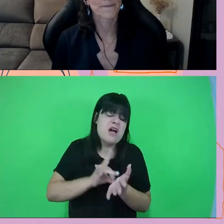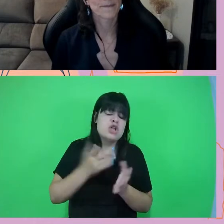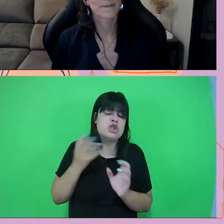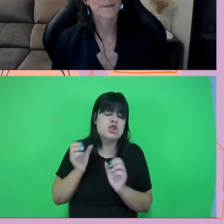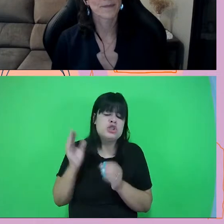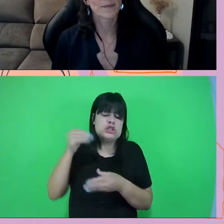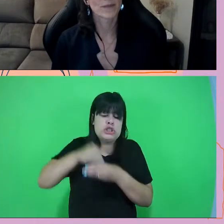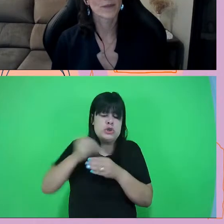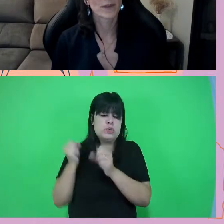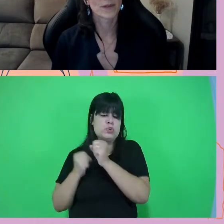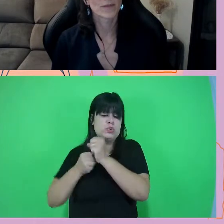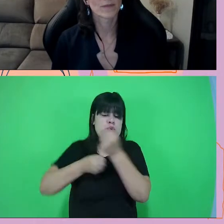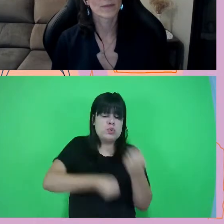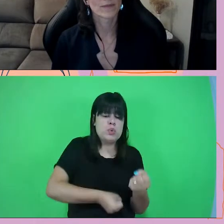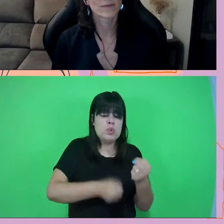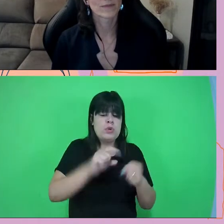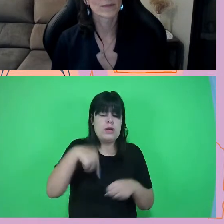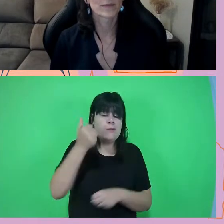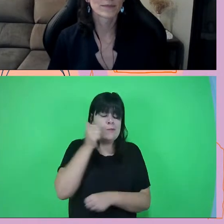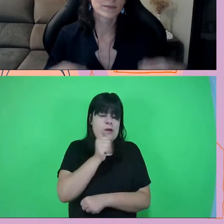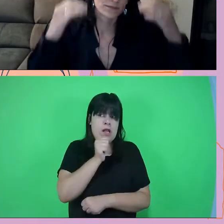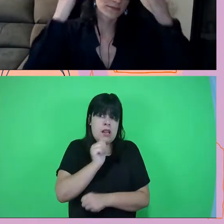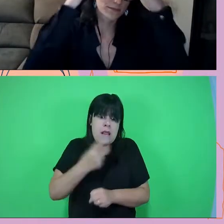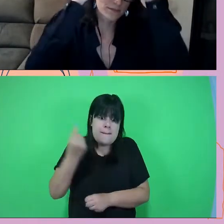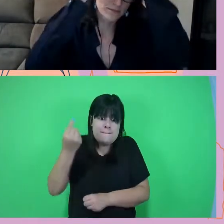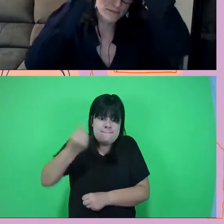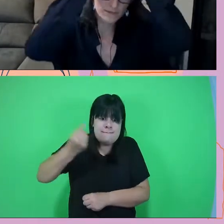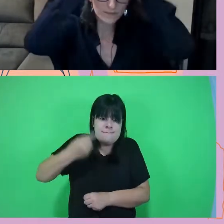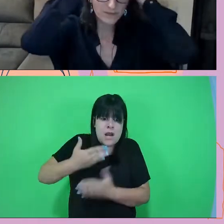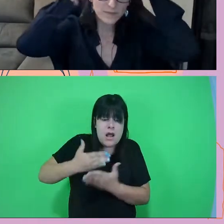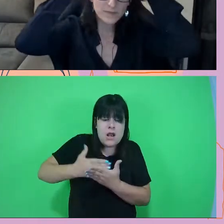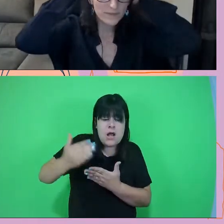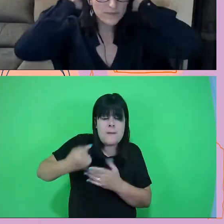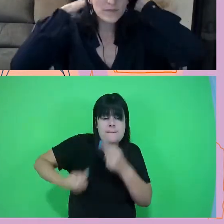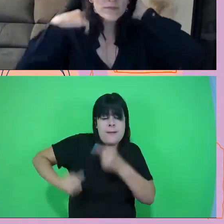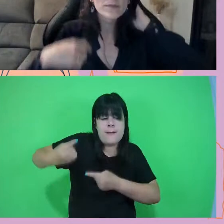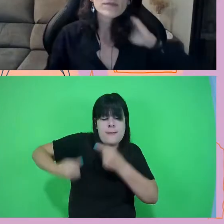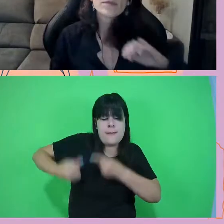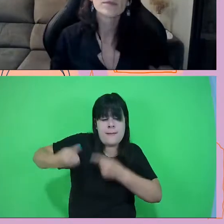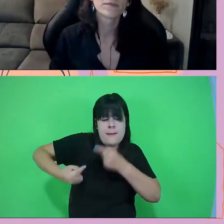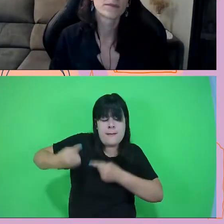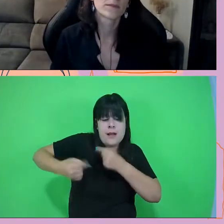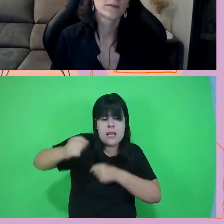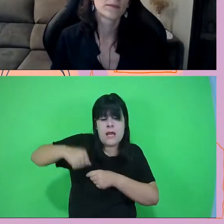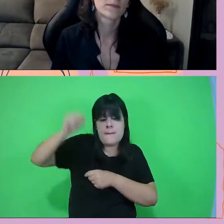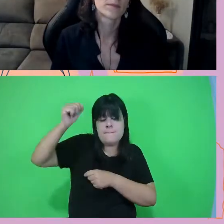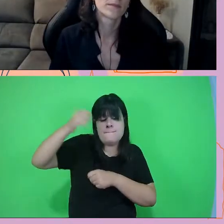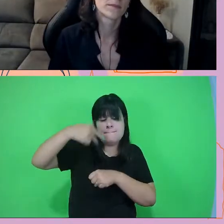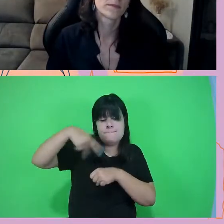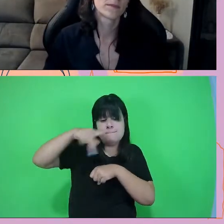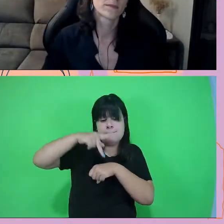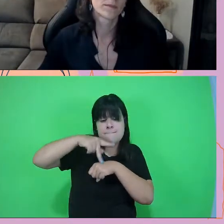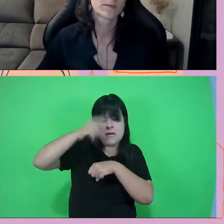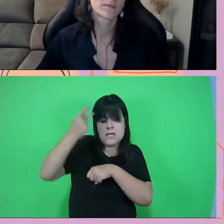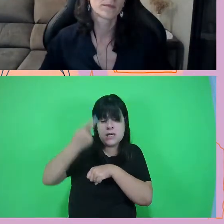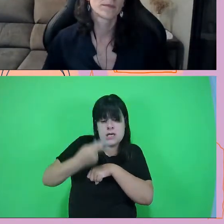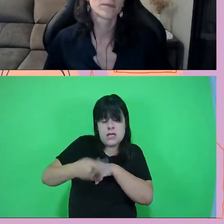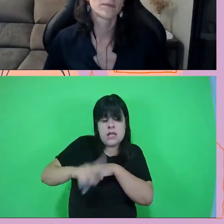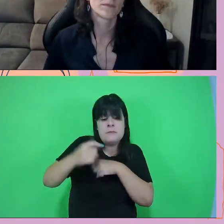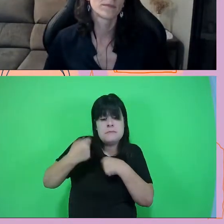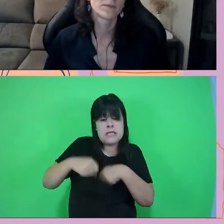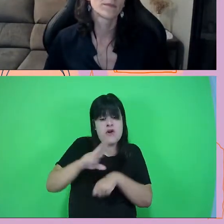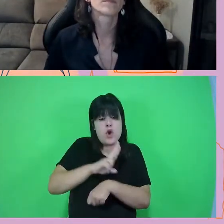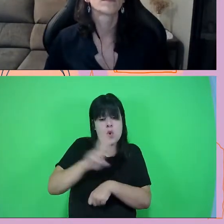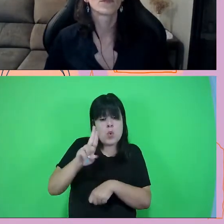que essas garotas, essas primeiras pioneiras, para poder competir e representar o país, né, tiveram que trocar seus